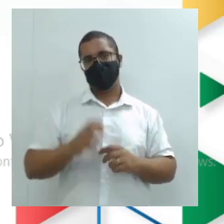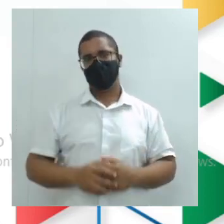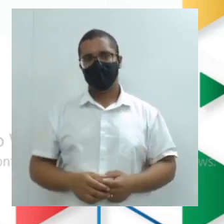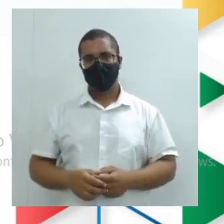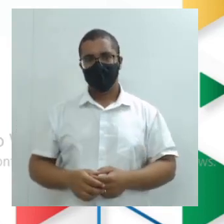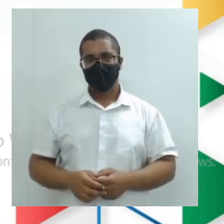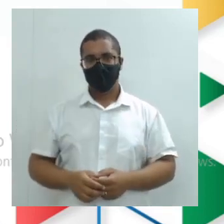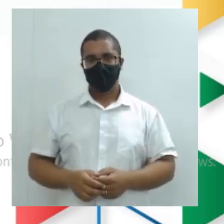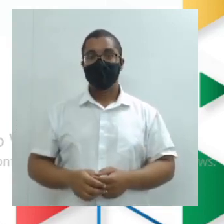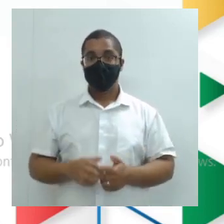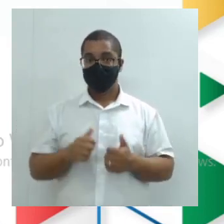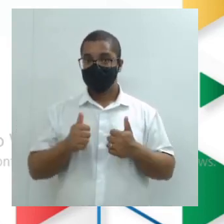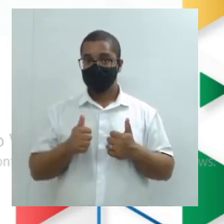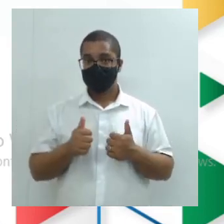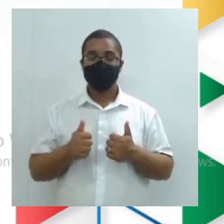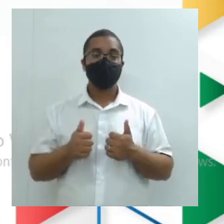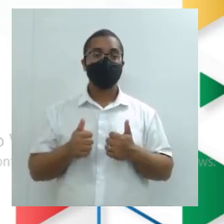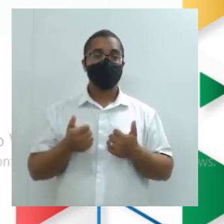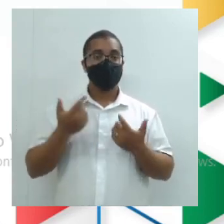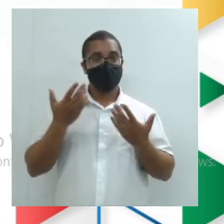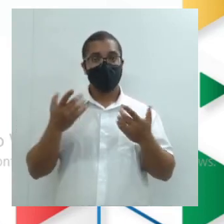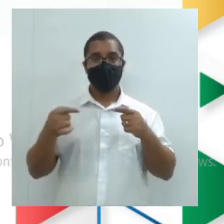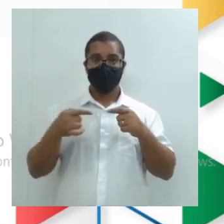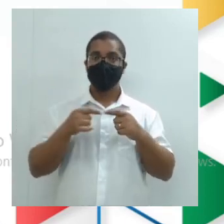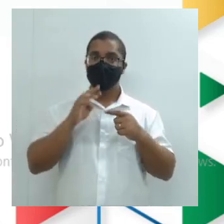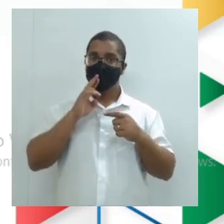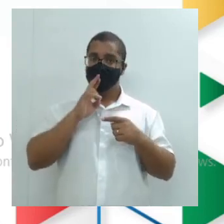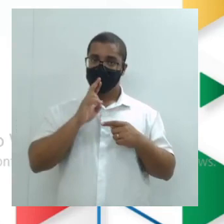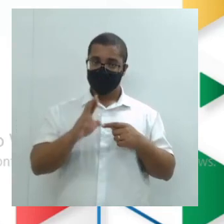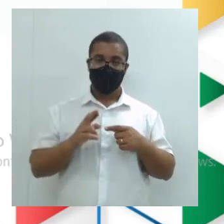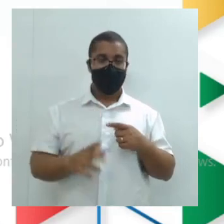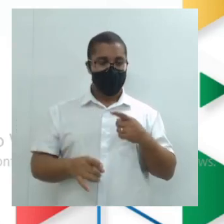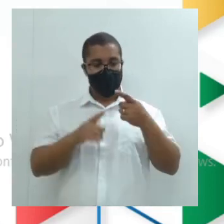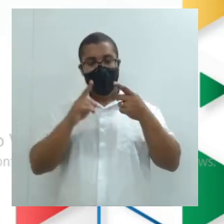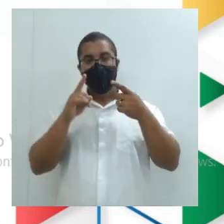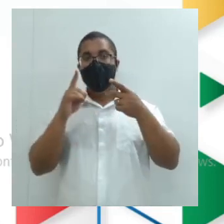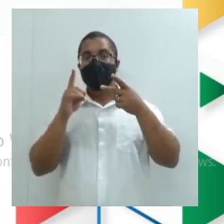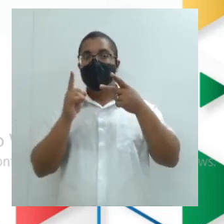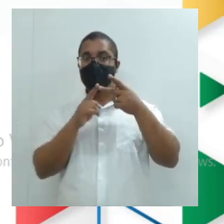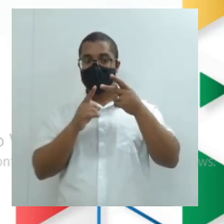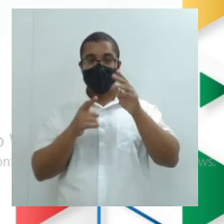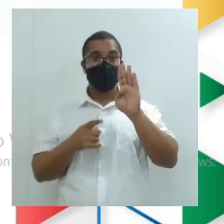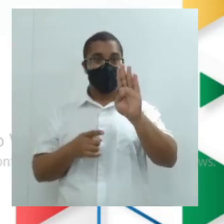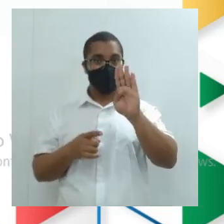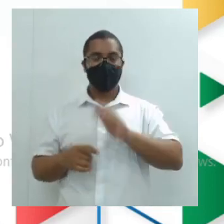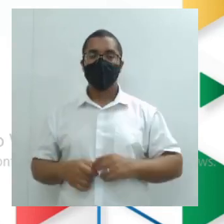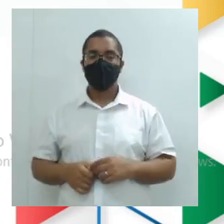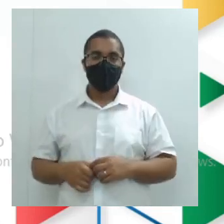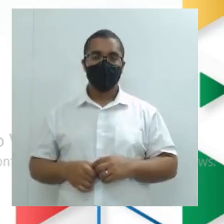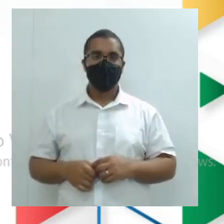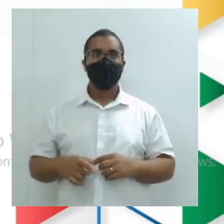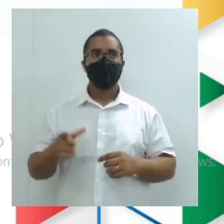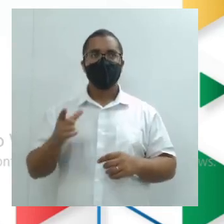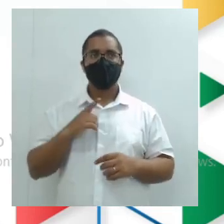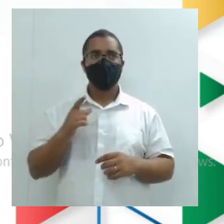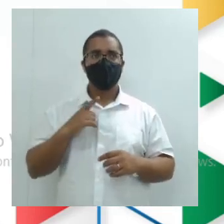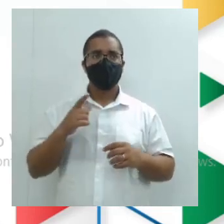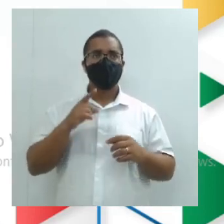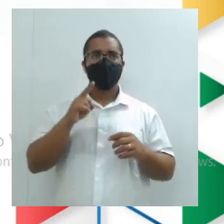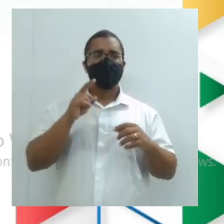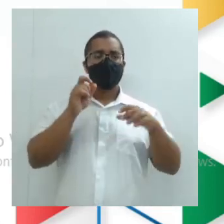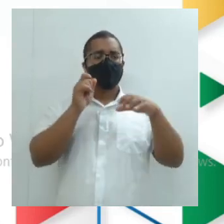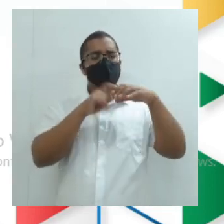25, tá bom? É essa a resposta, a primeira delas. No item B tem assim, ó, um saldo negativo